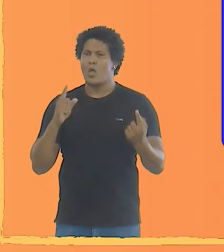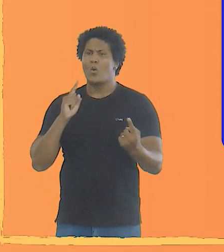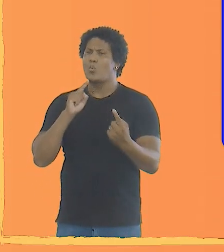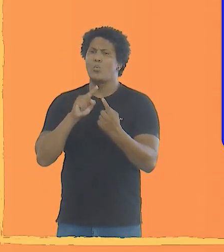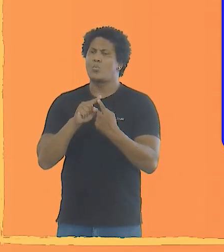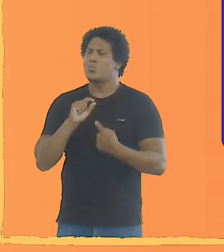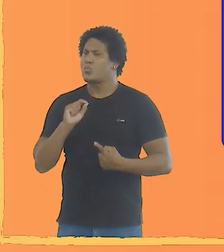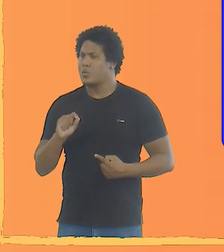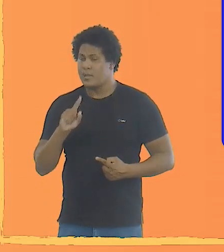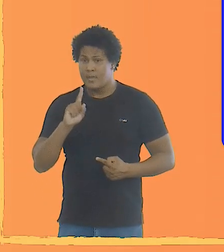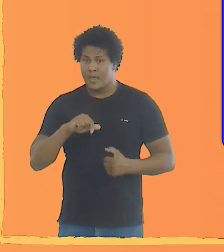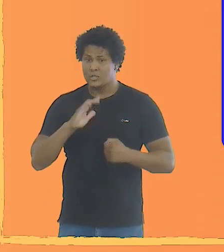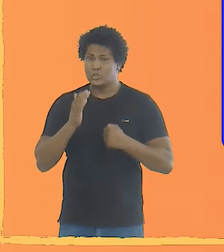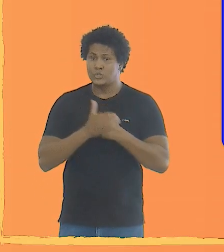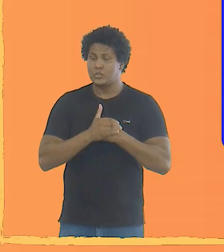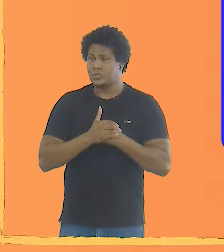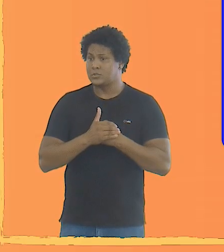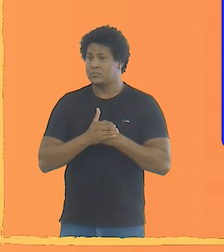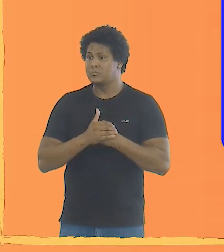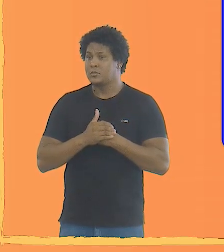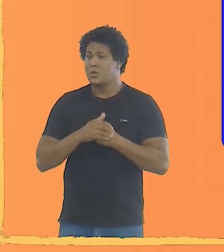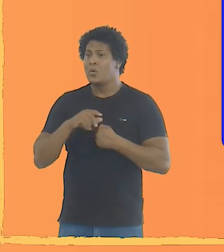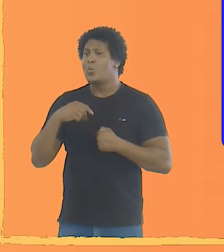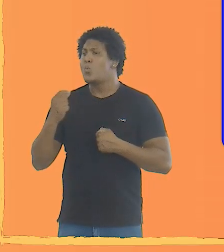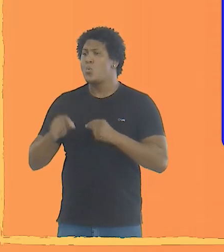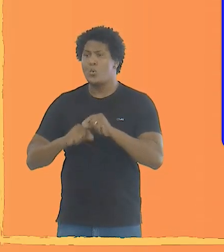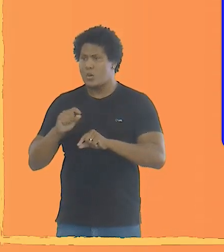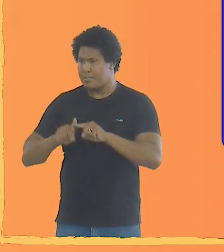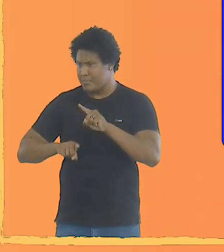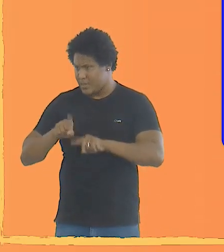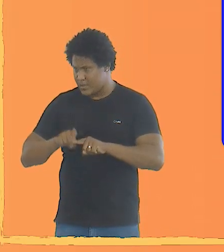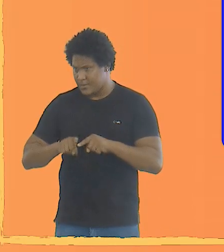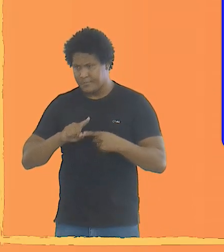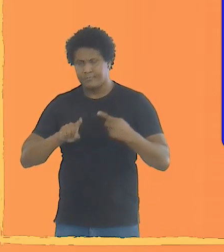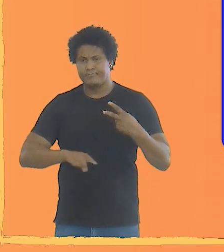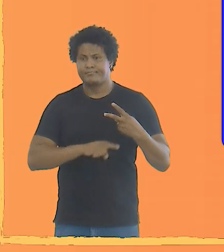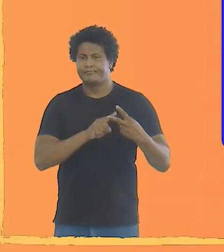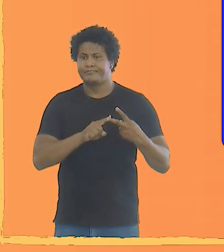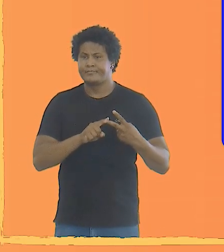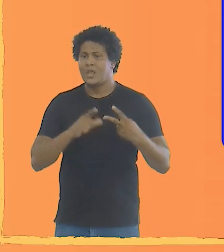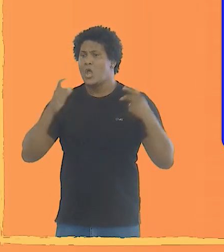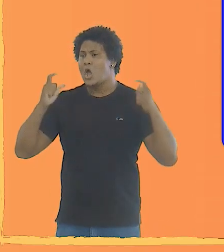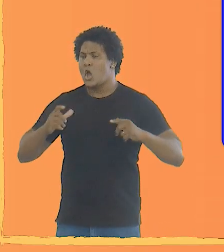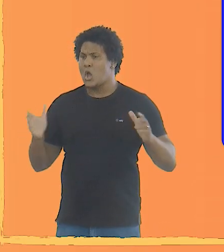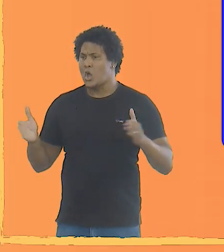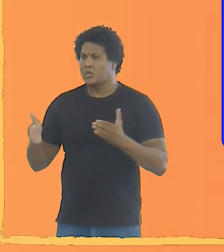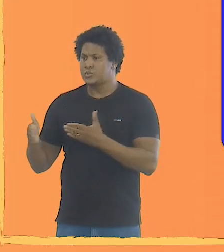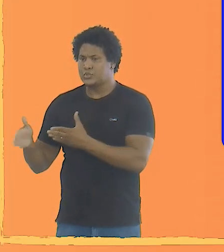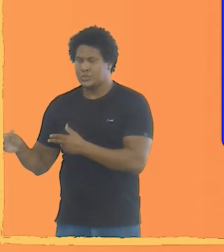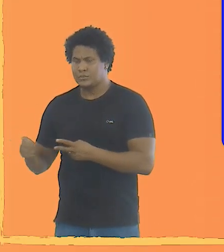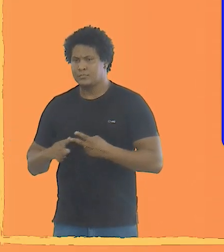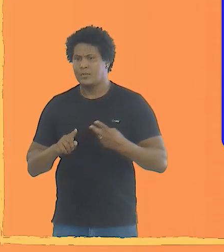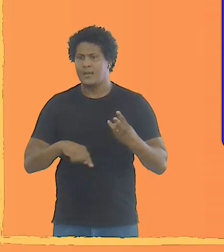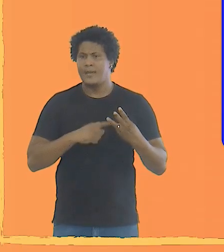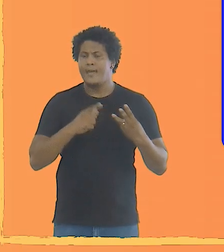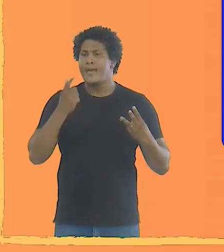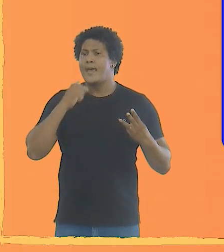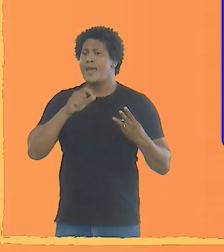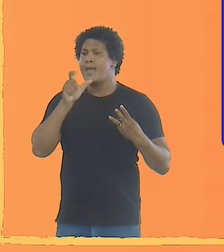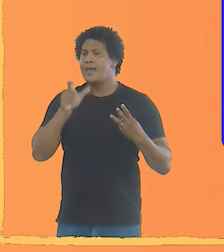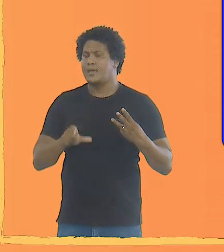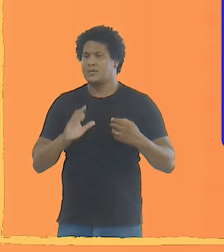por qual personagem e em qual cômodo da casa o objeto foi escondido. Então você tem que determinar qual é